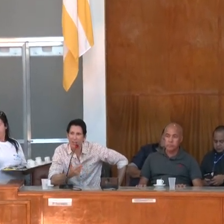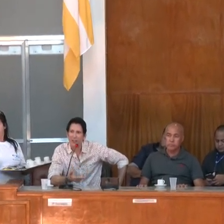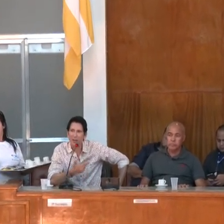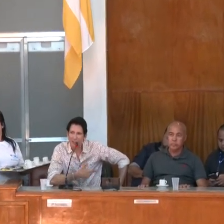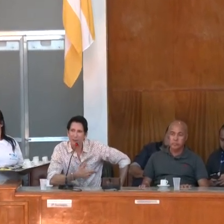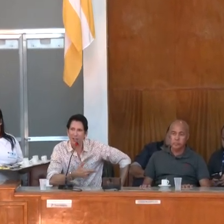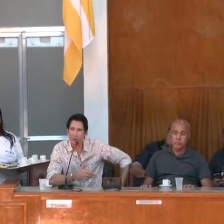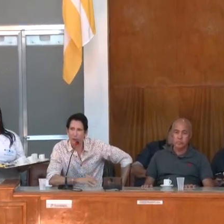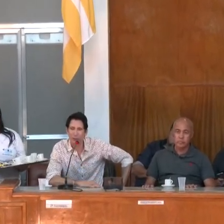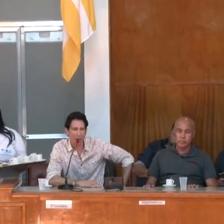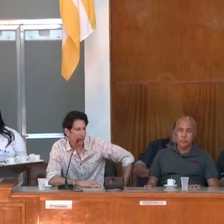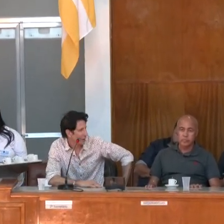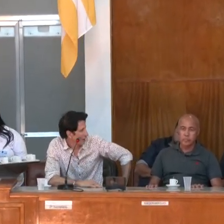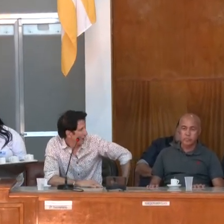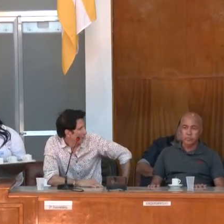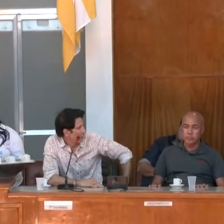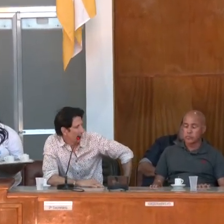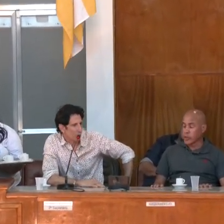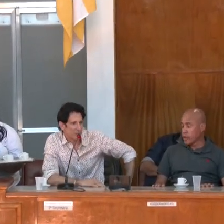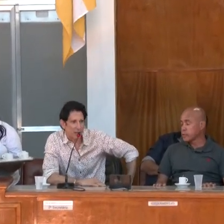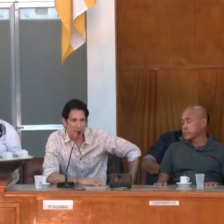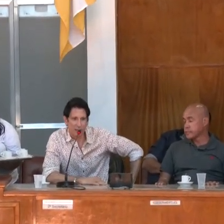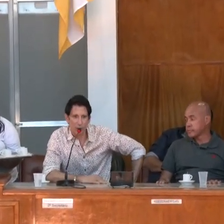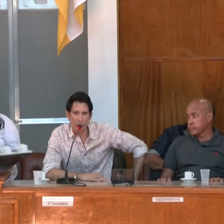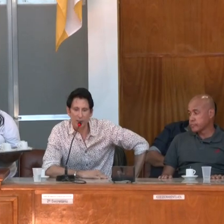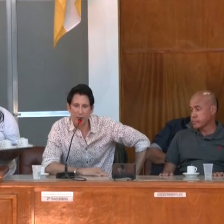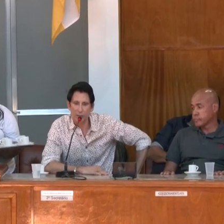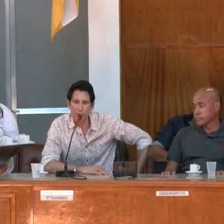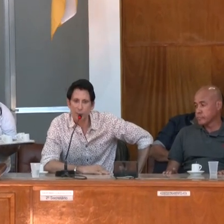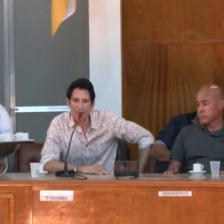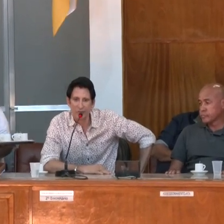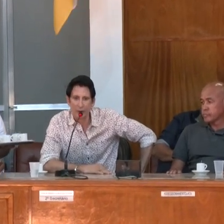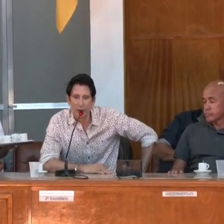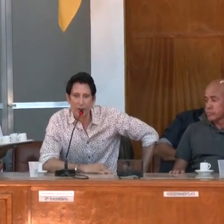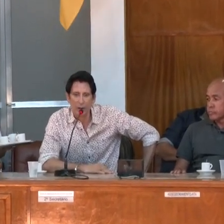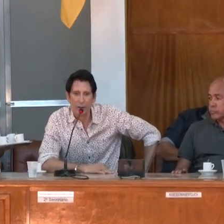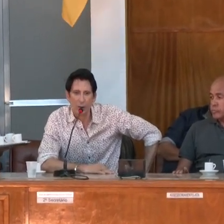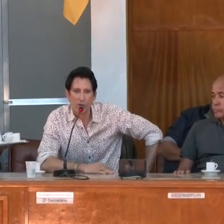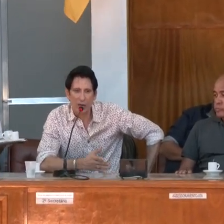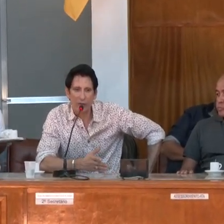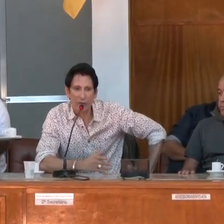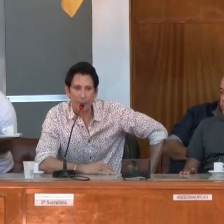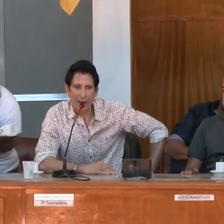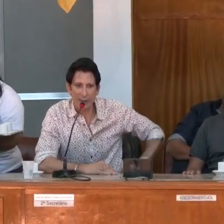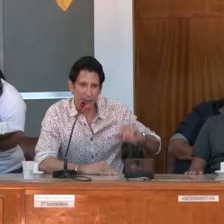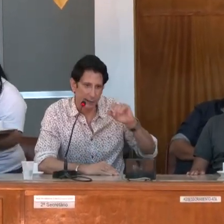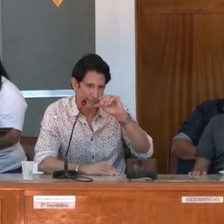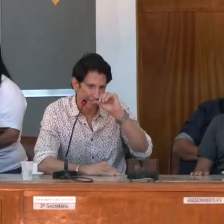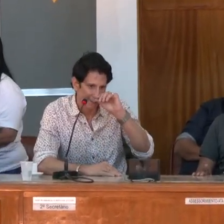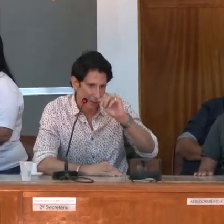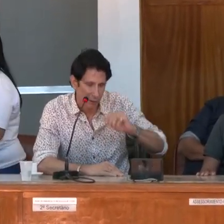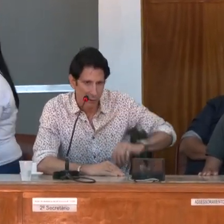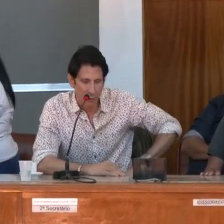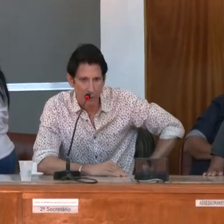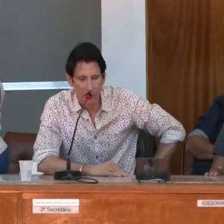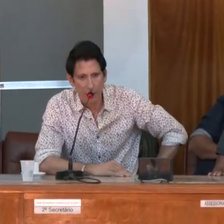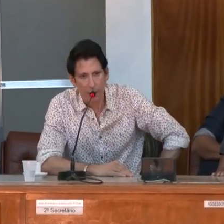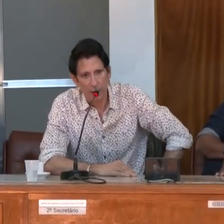secretário, é secretário, mas é vereador também, pela consideração que nós temos, e é o chefe da pasta